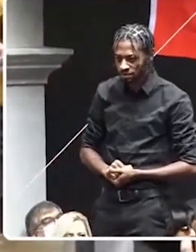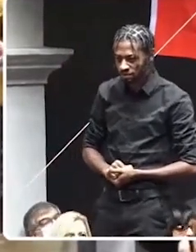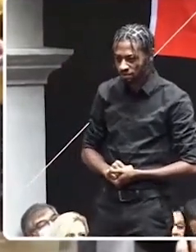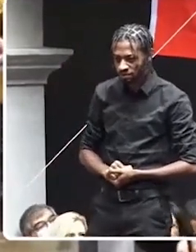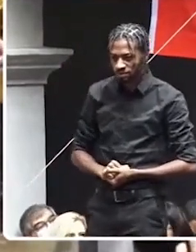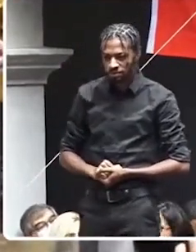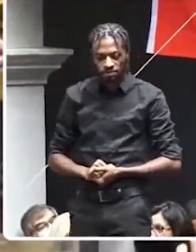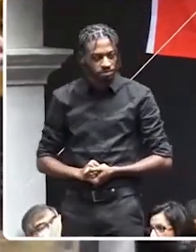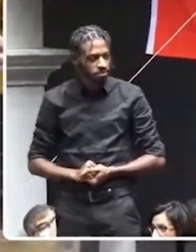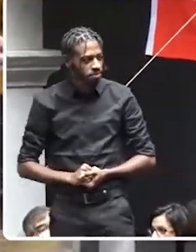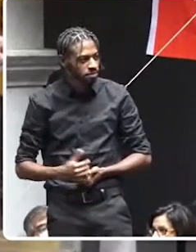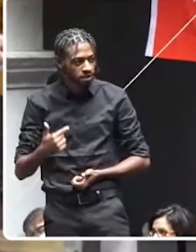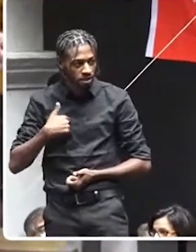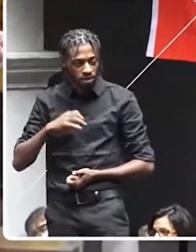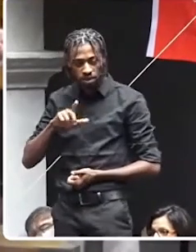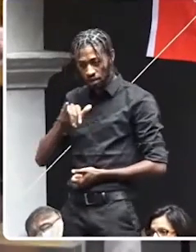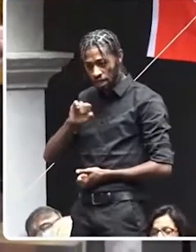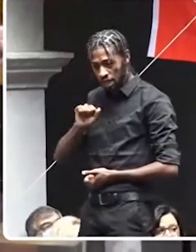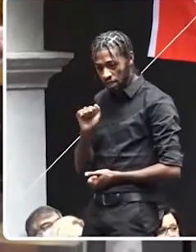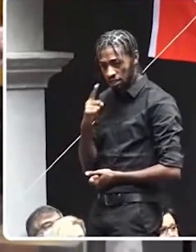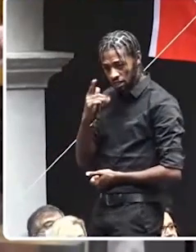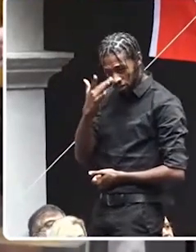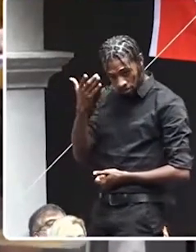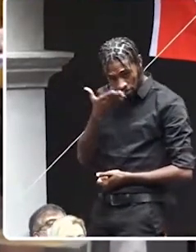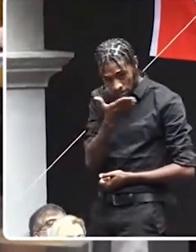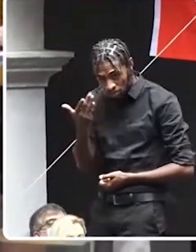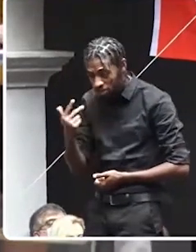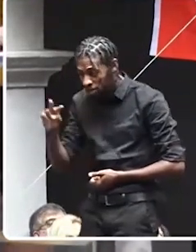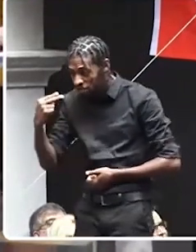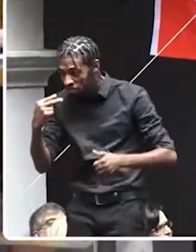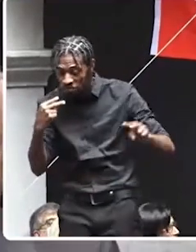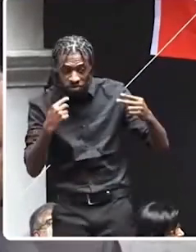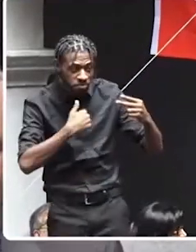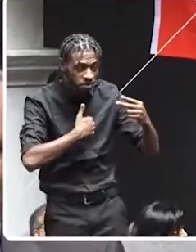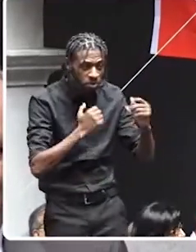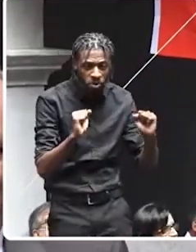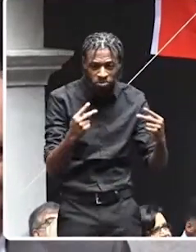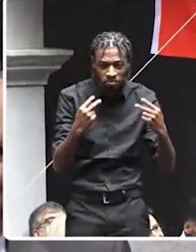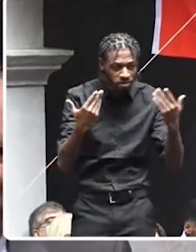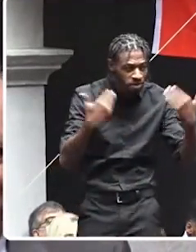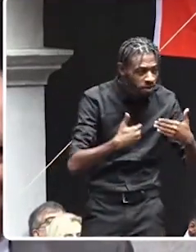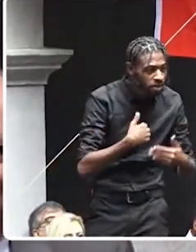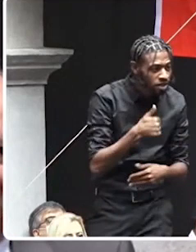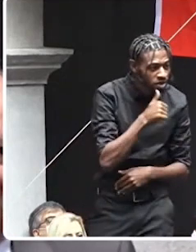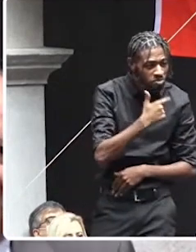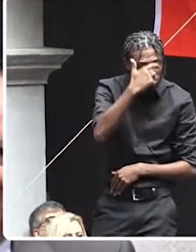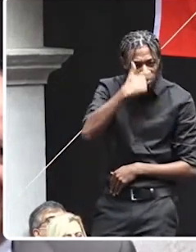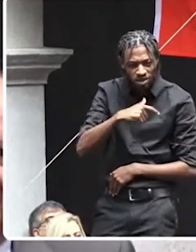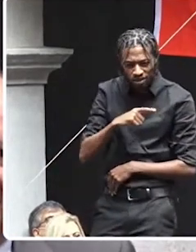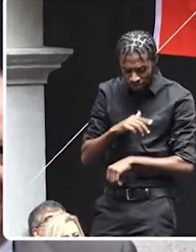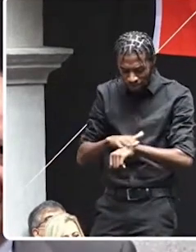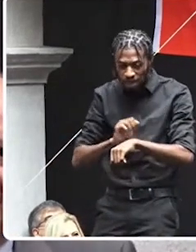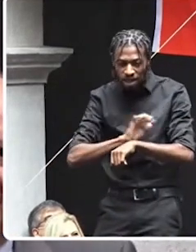Eu sou Ana Elisa Bechara e para as pessoas que não me podem ver, eu sou uma mulher morena, descendente